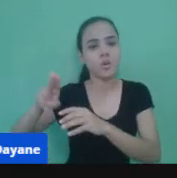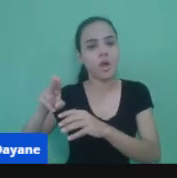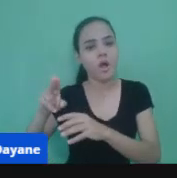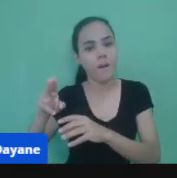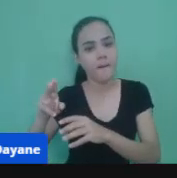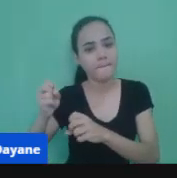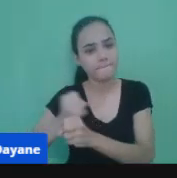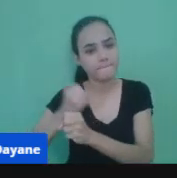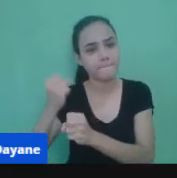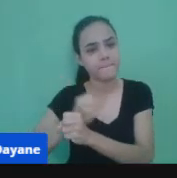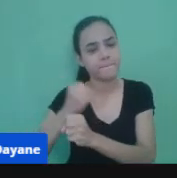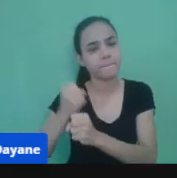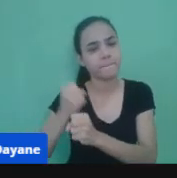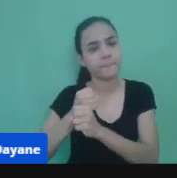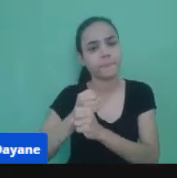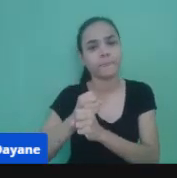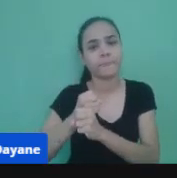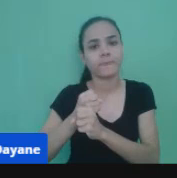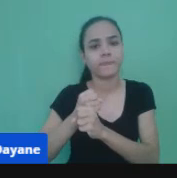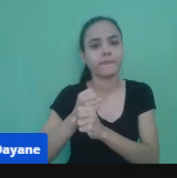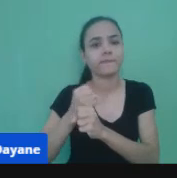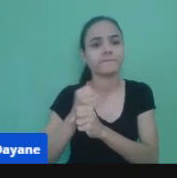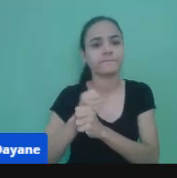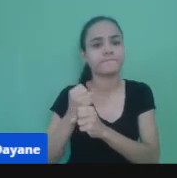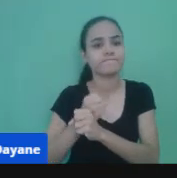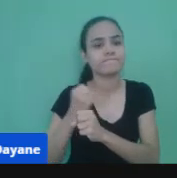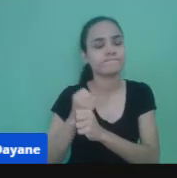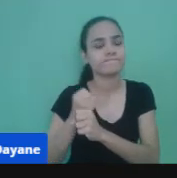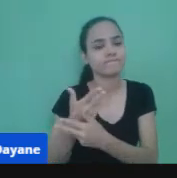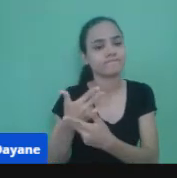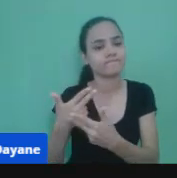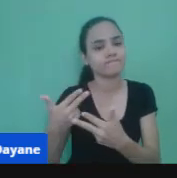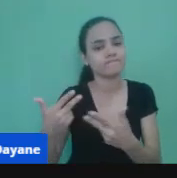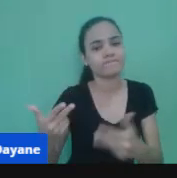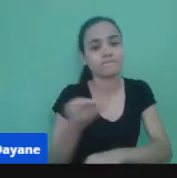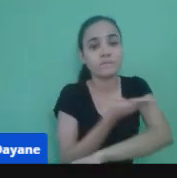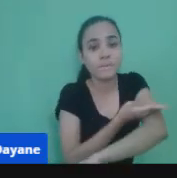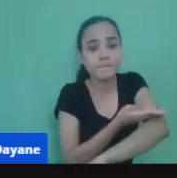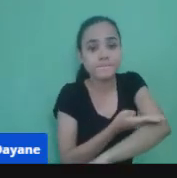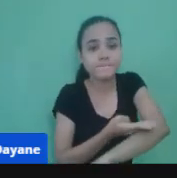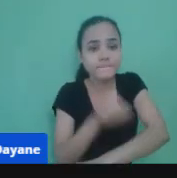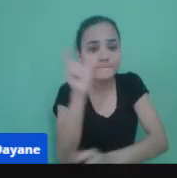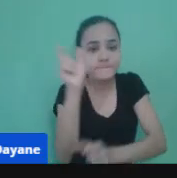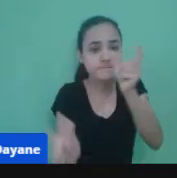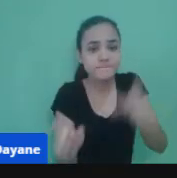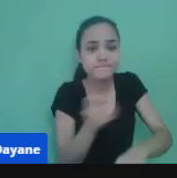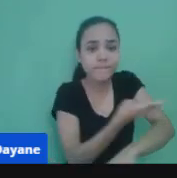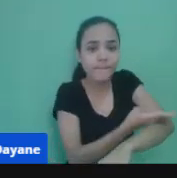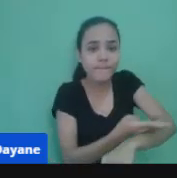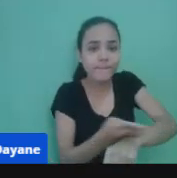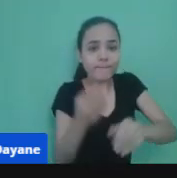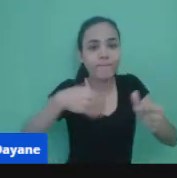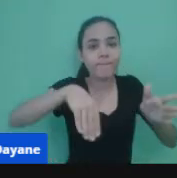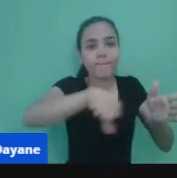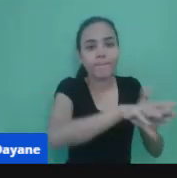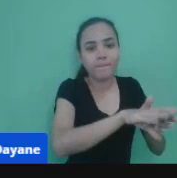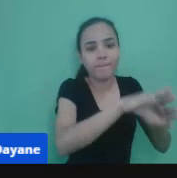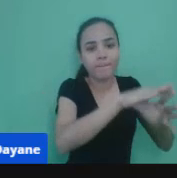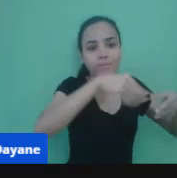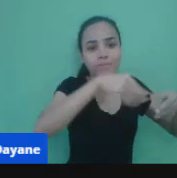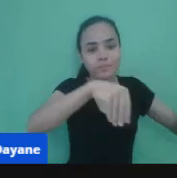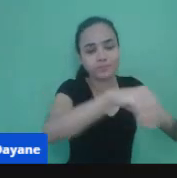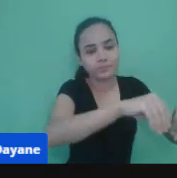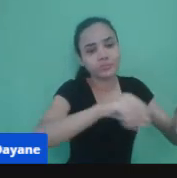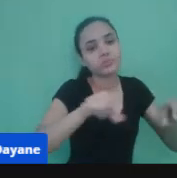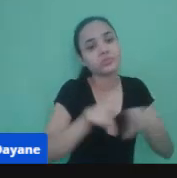ocupação pelos brancos de novos territórios, da chegada do gado, da agricultura mecanizada e assim por diante.